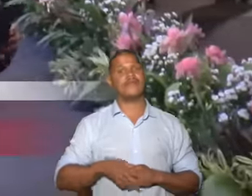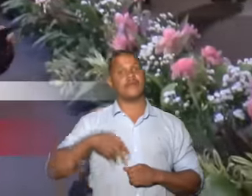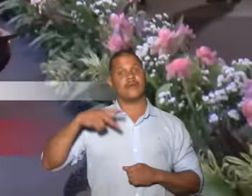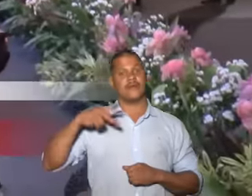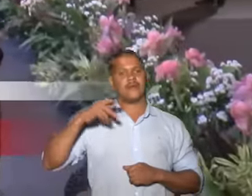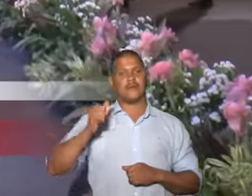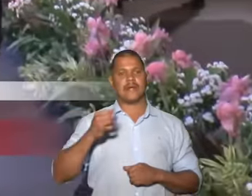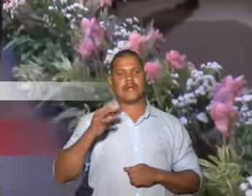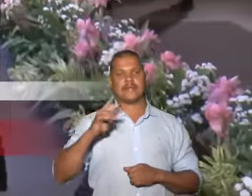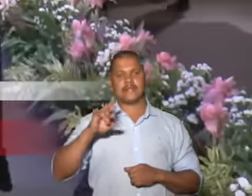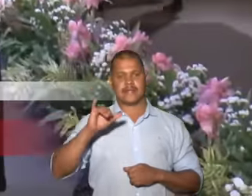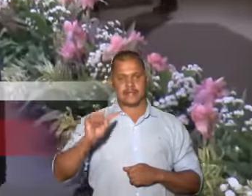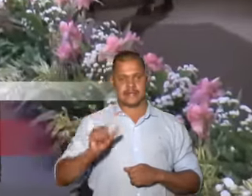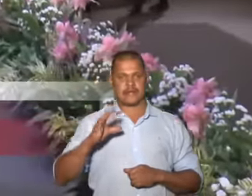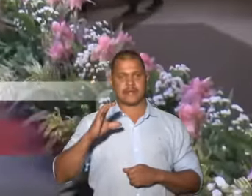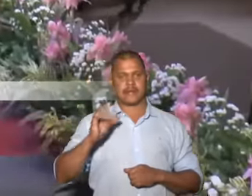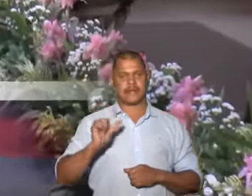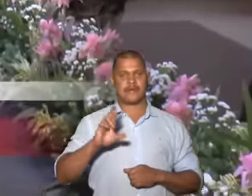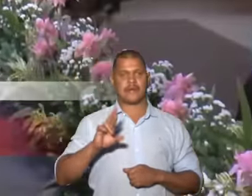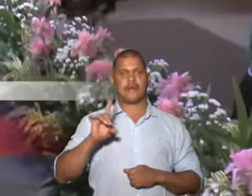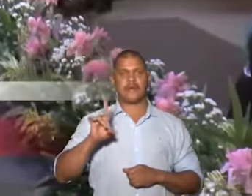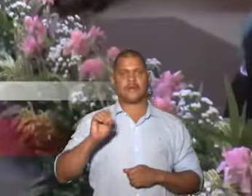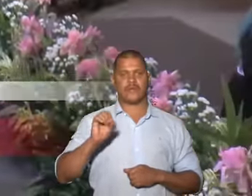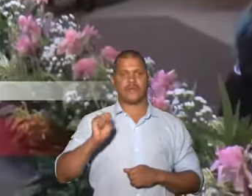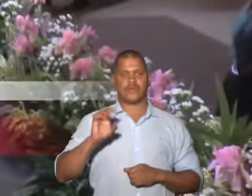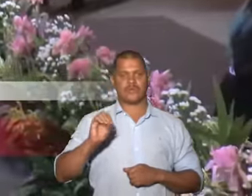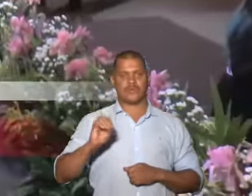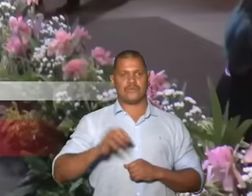Patrícia Estevam Cardoso.